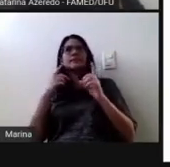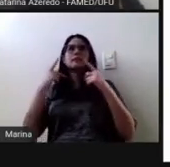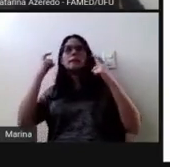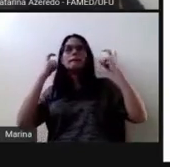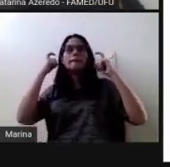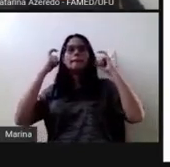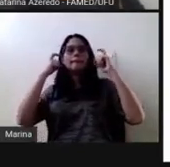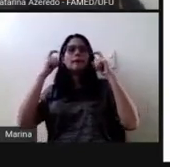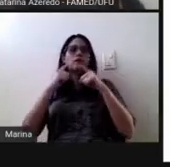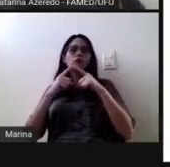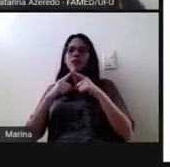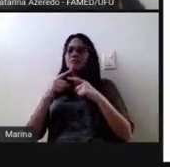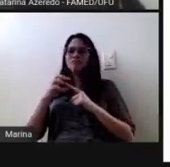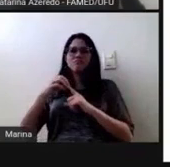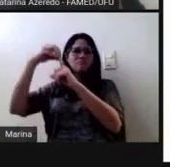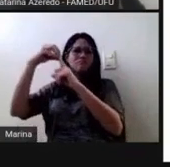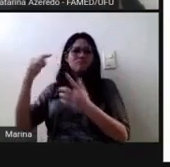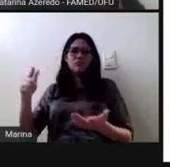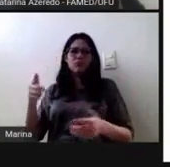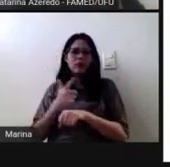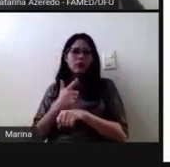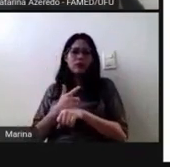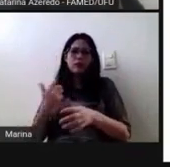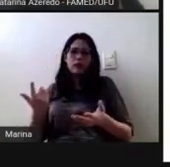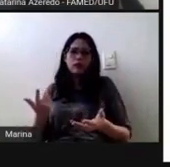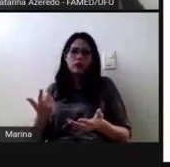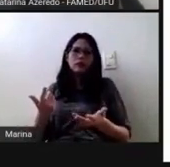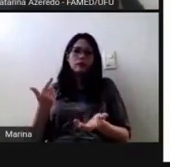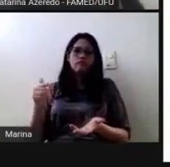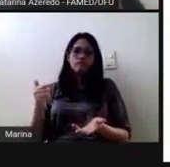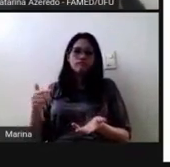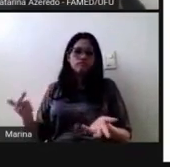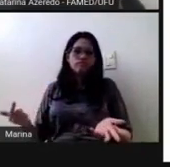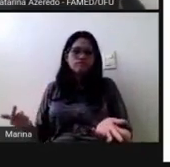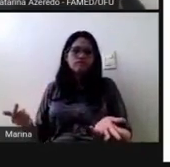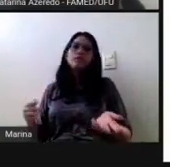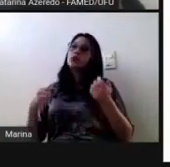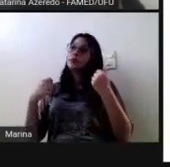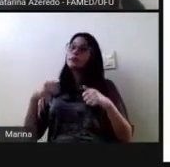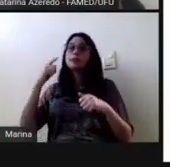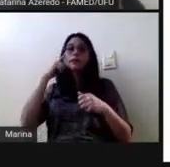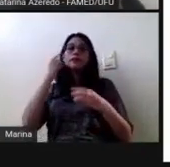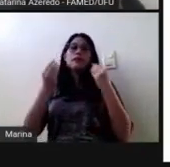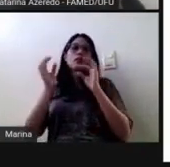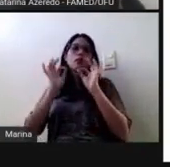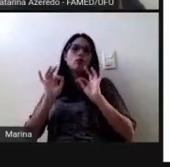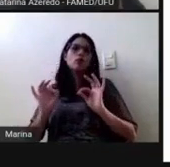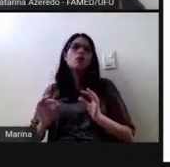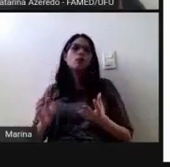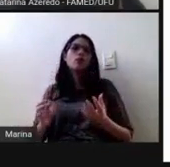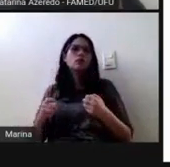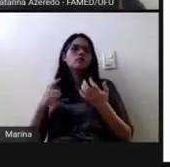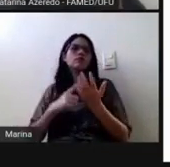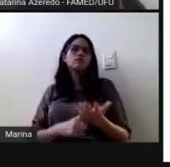liderança, sem um dos entes federados envolvidos, mas a gente precisa pensar em como reestruturar esse pacto